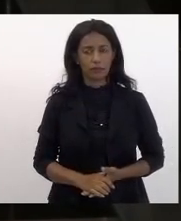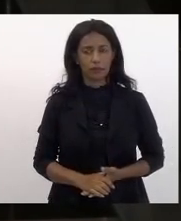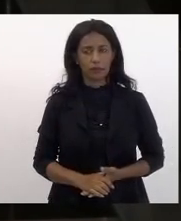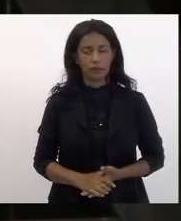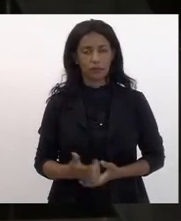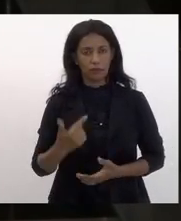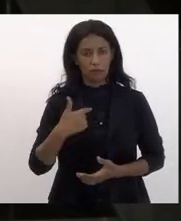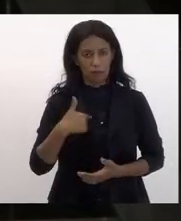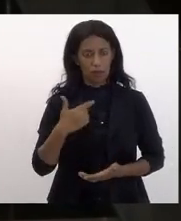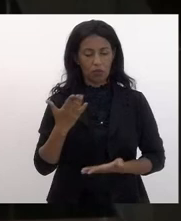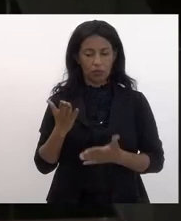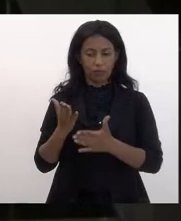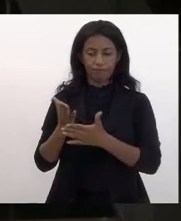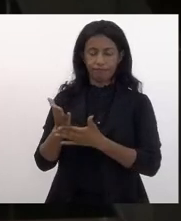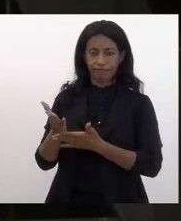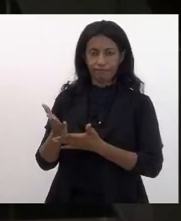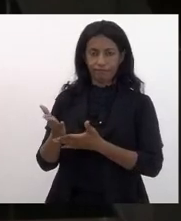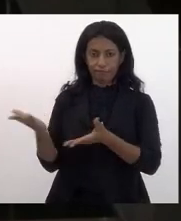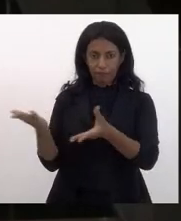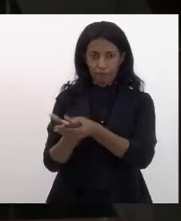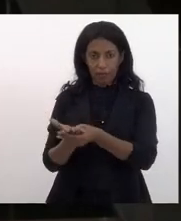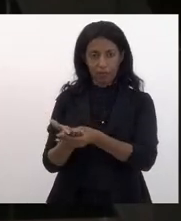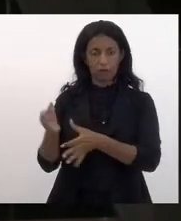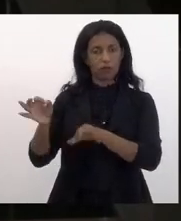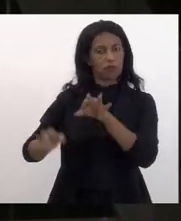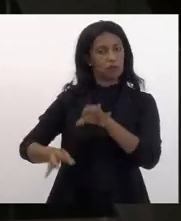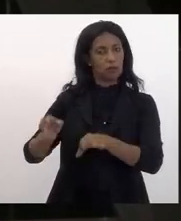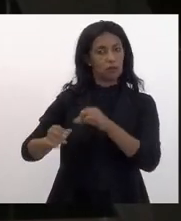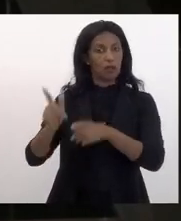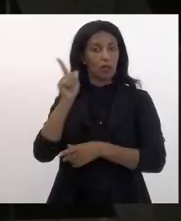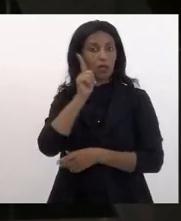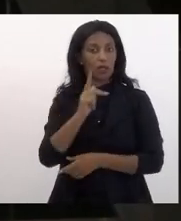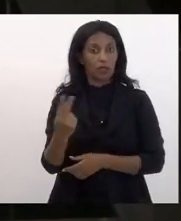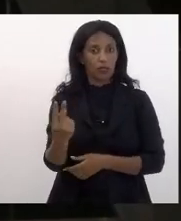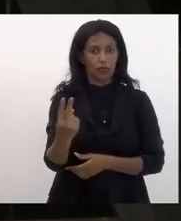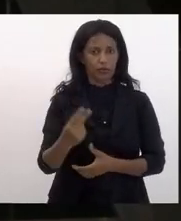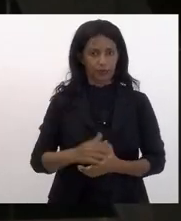Eu já entrei com ações na justiça, ganhei duas.